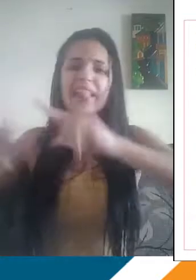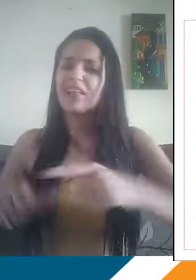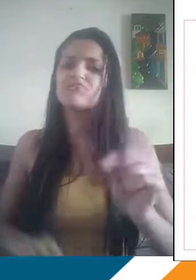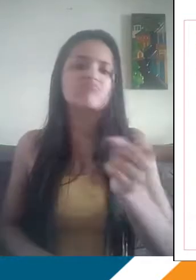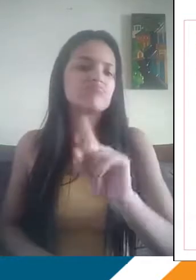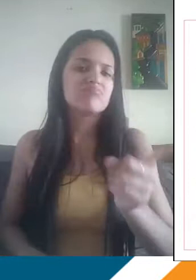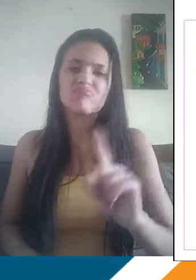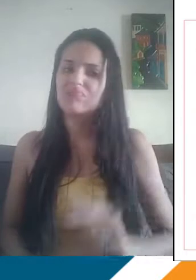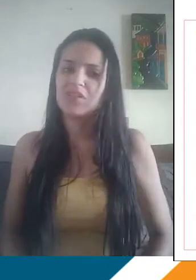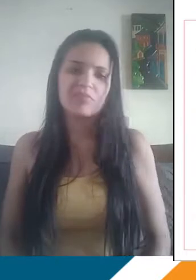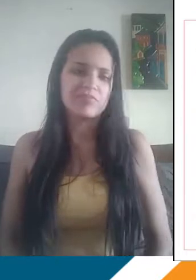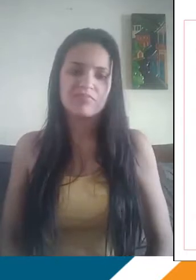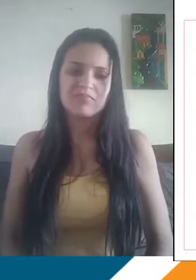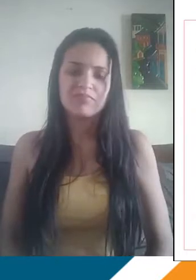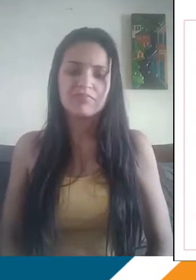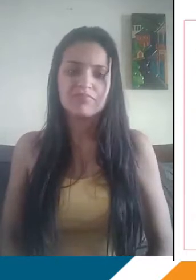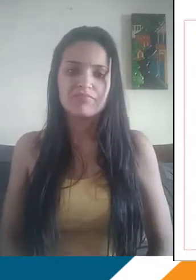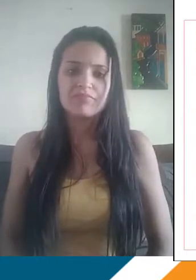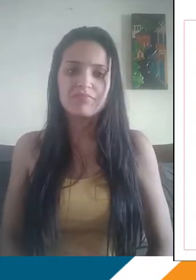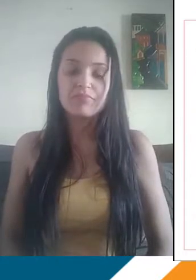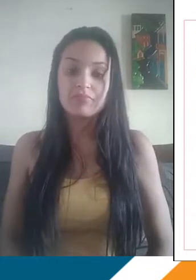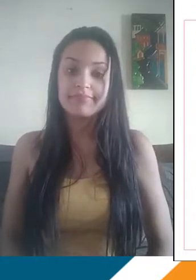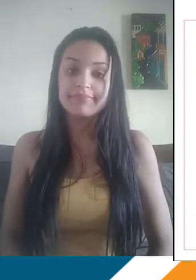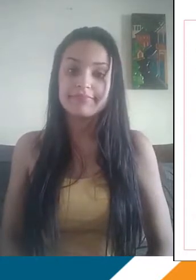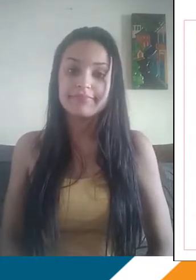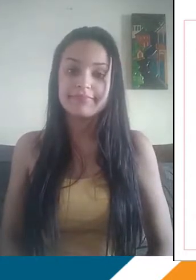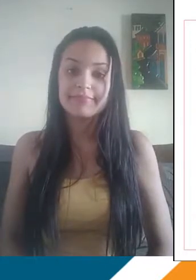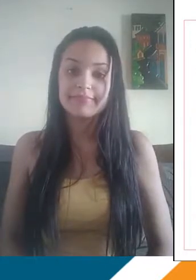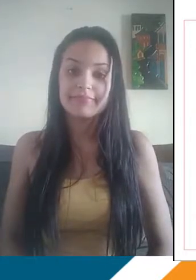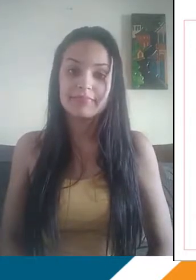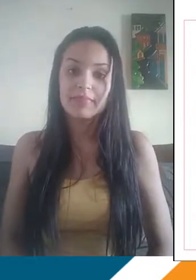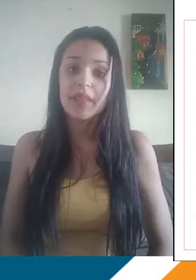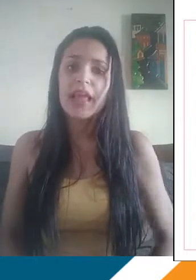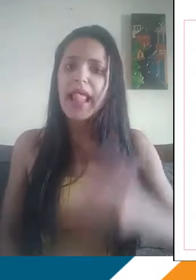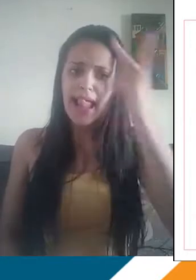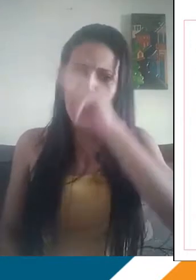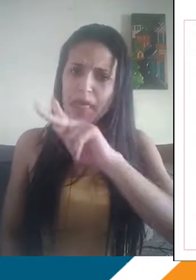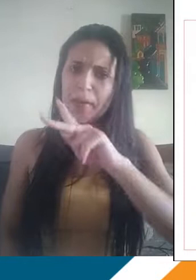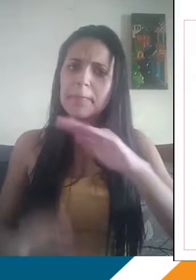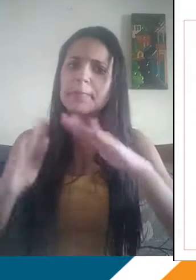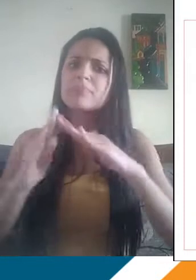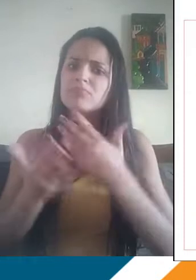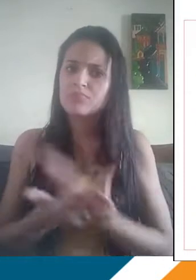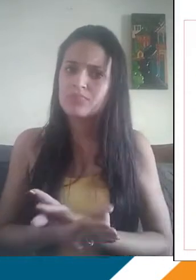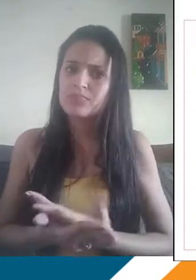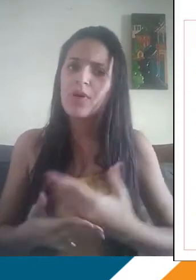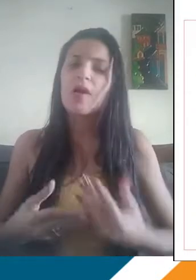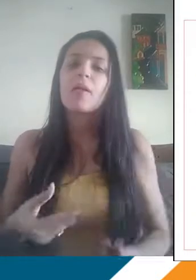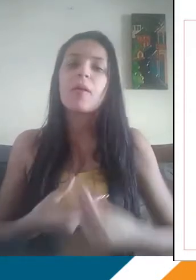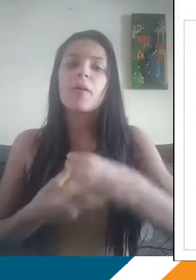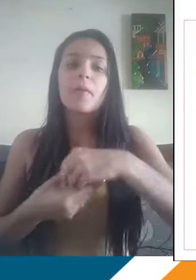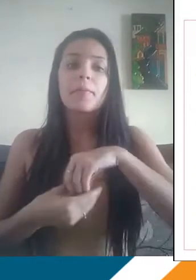parnasianos. Lembrando que essa escola chamada de parnasianismo, que vocês já estudaram também,